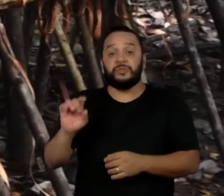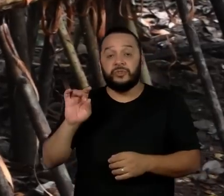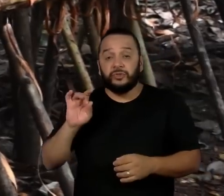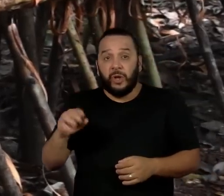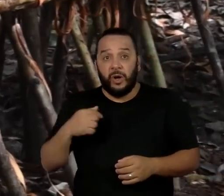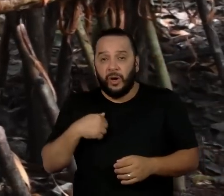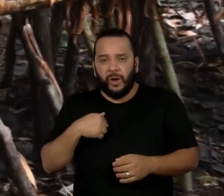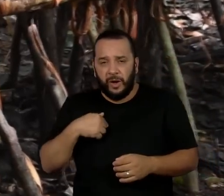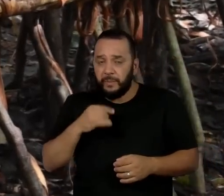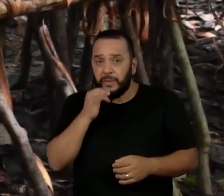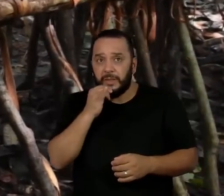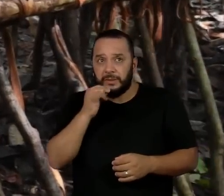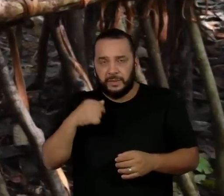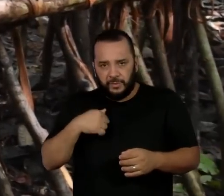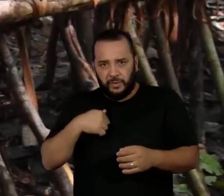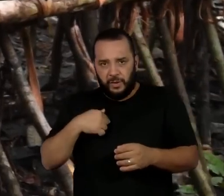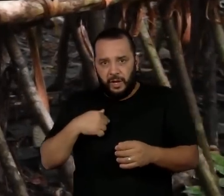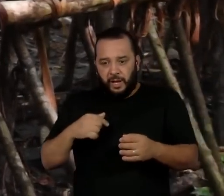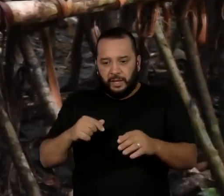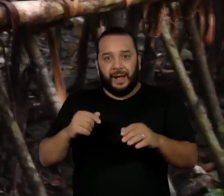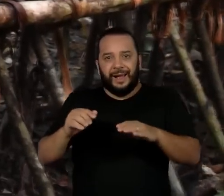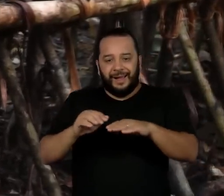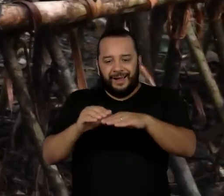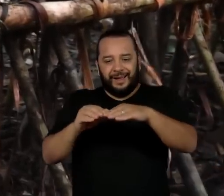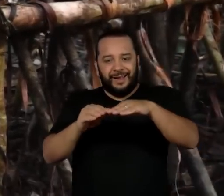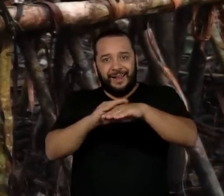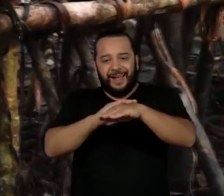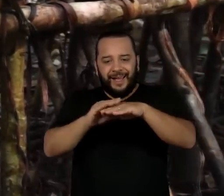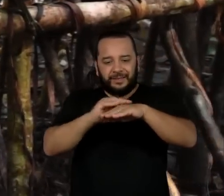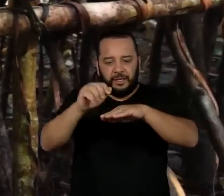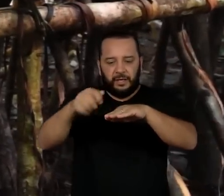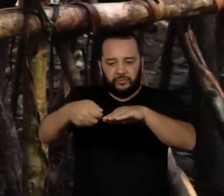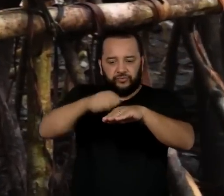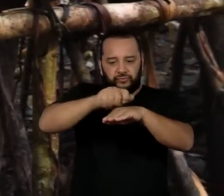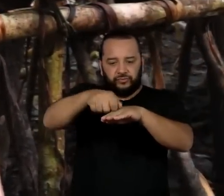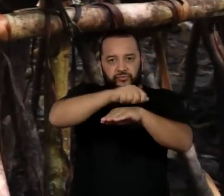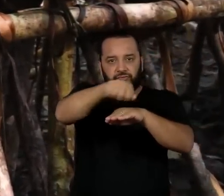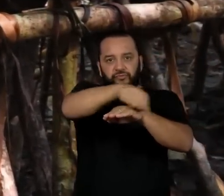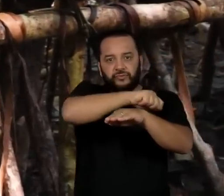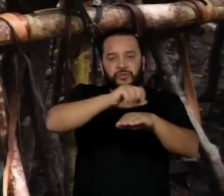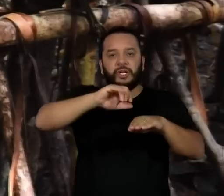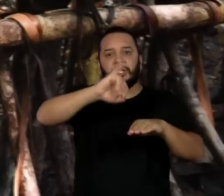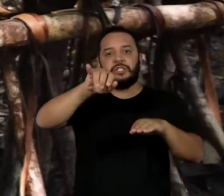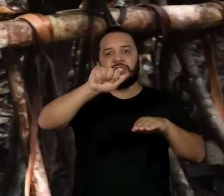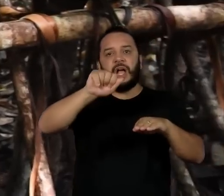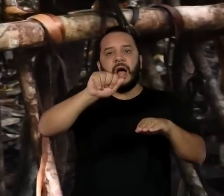da floresta. Seus documentários exibem a natureza a colorir rostos,